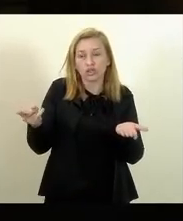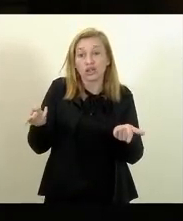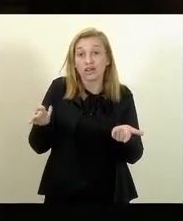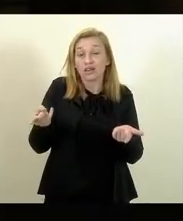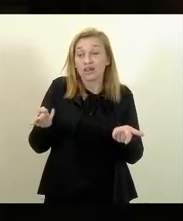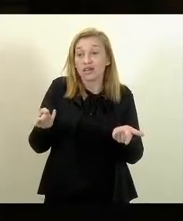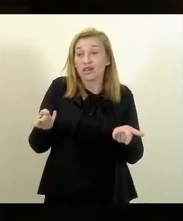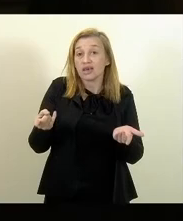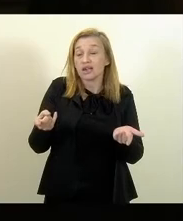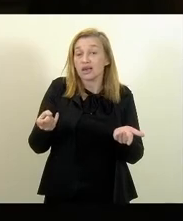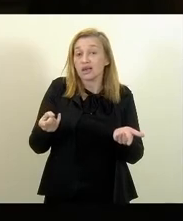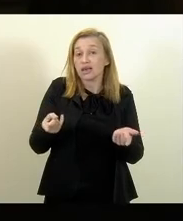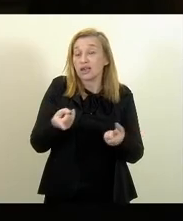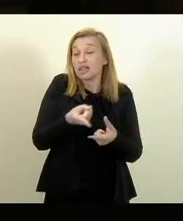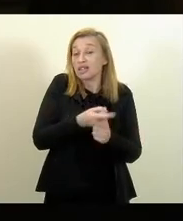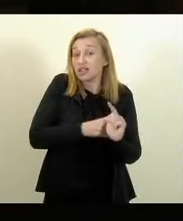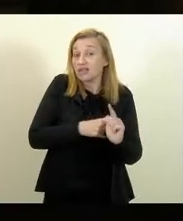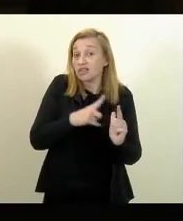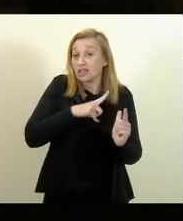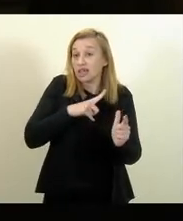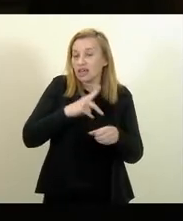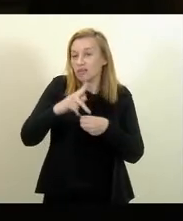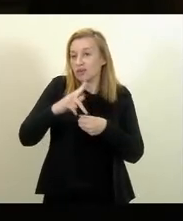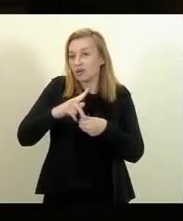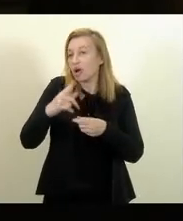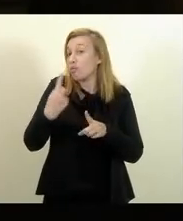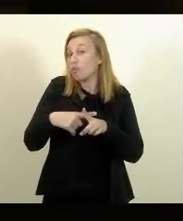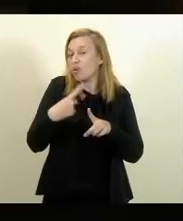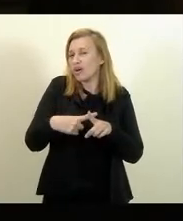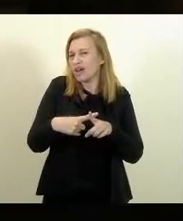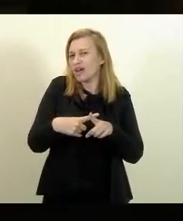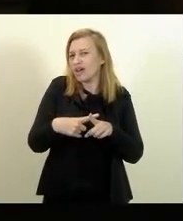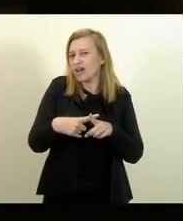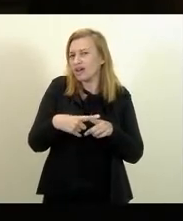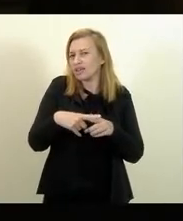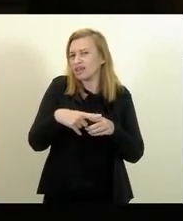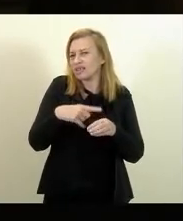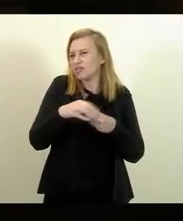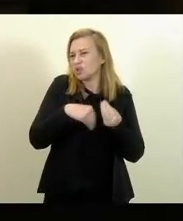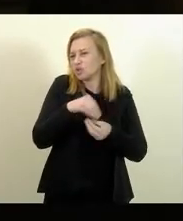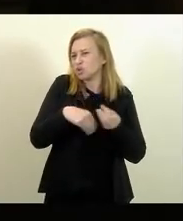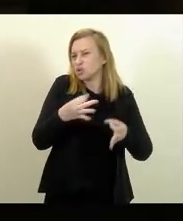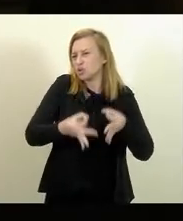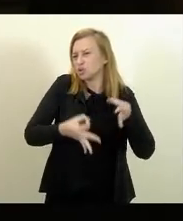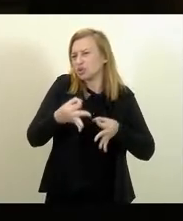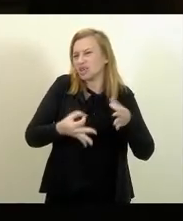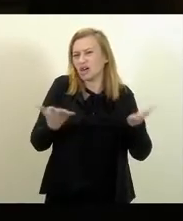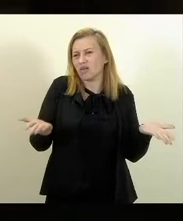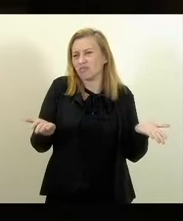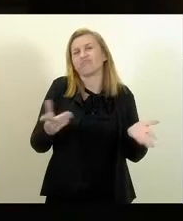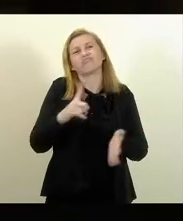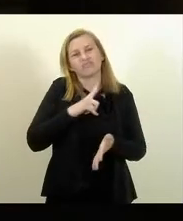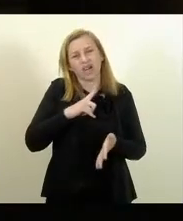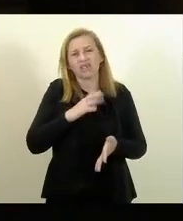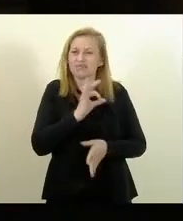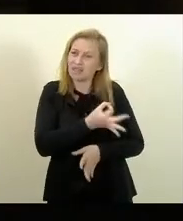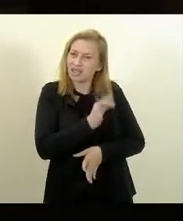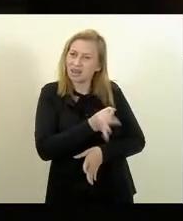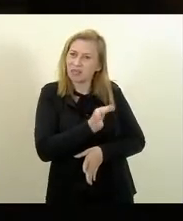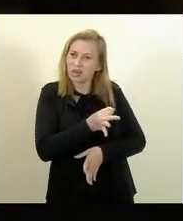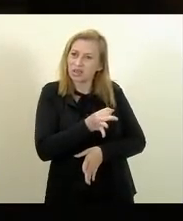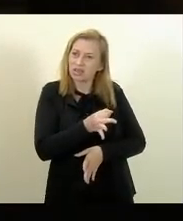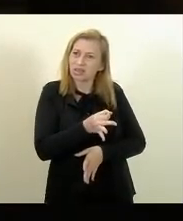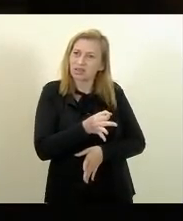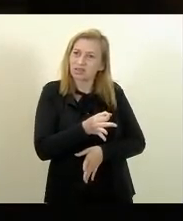pela empresa Petrobras, porque isso daí está numa pendenga judicial. A pendenga judicial, ela existe exatamente por conta